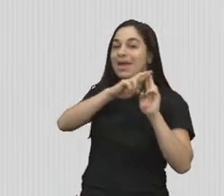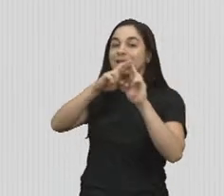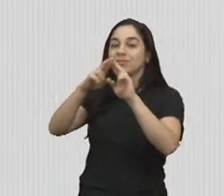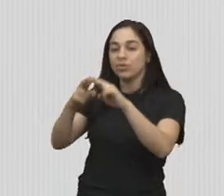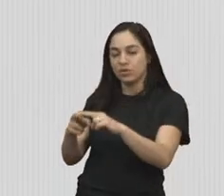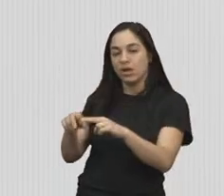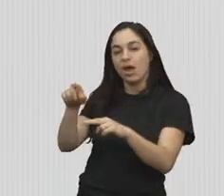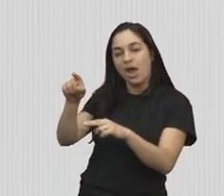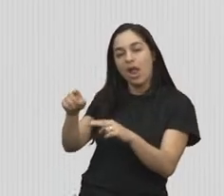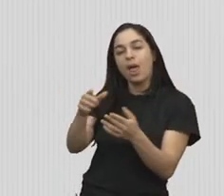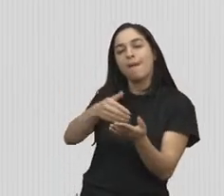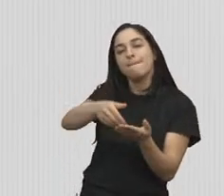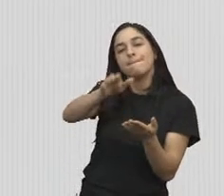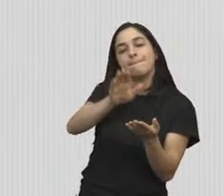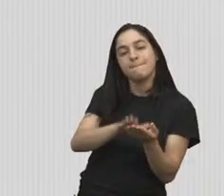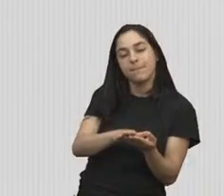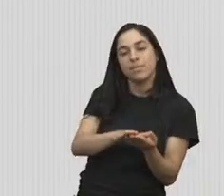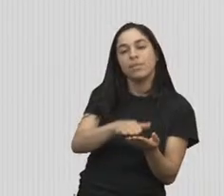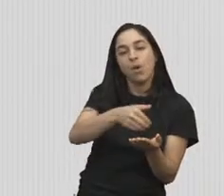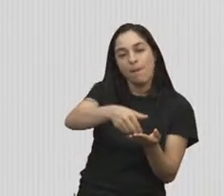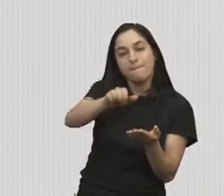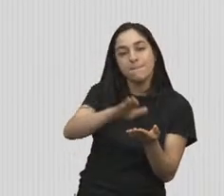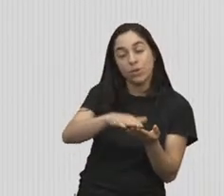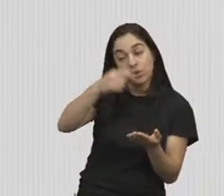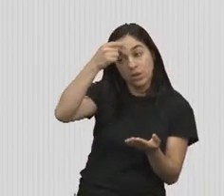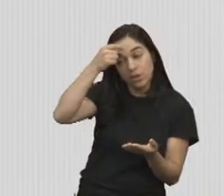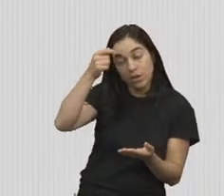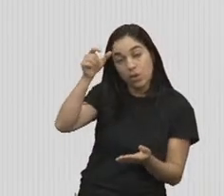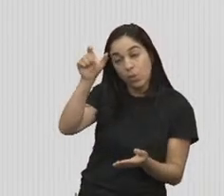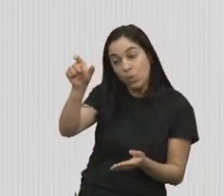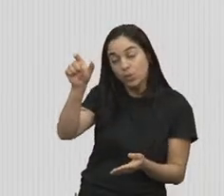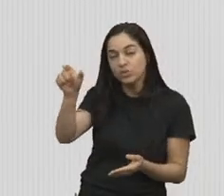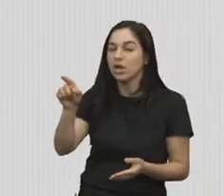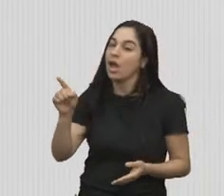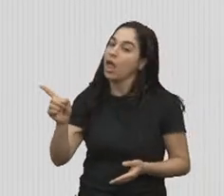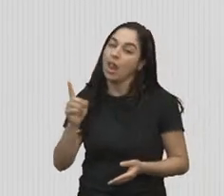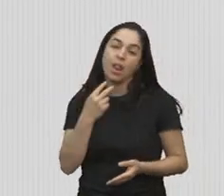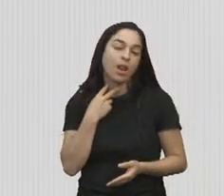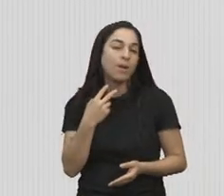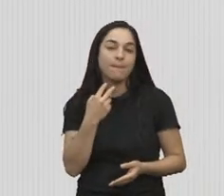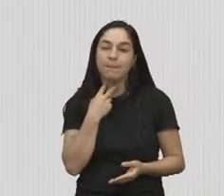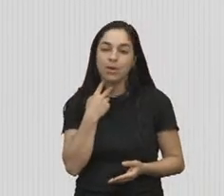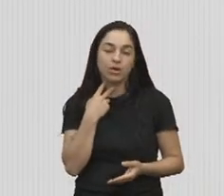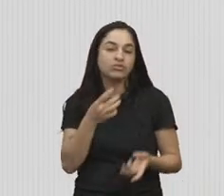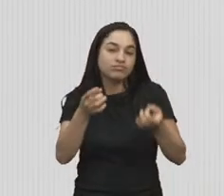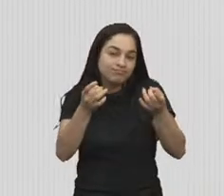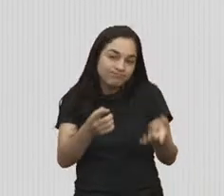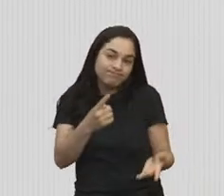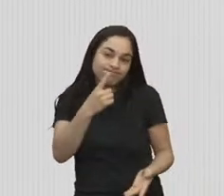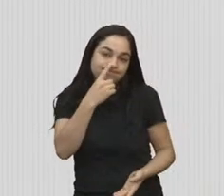consegue autuar essa pessoa e conscientizá-la de não fazer o descarte de forma incorreta.